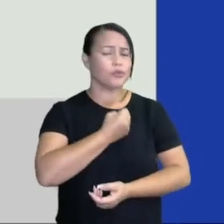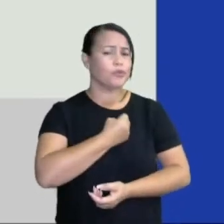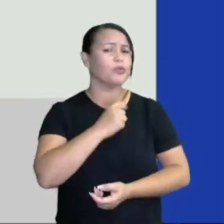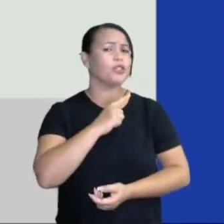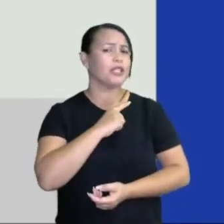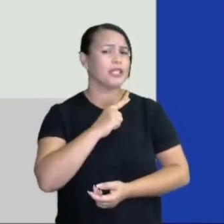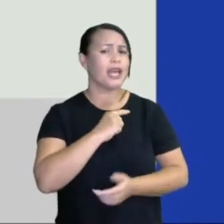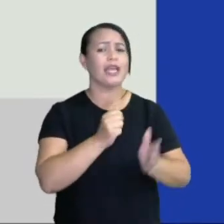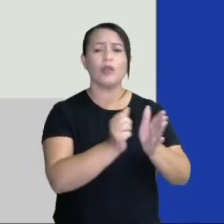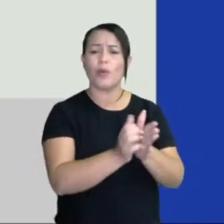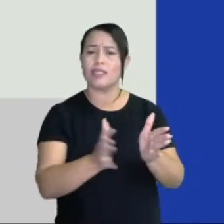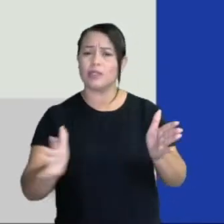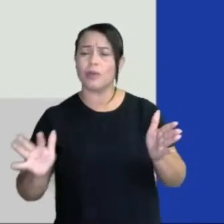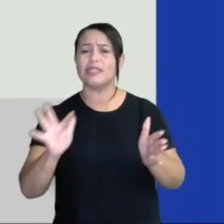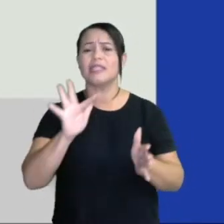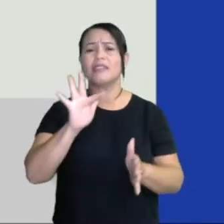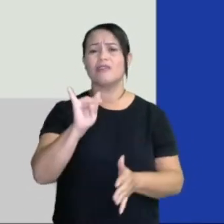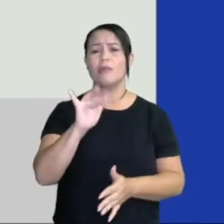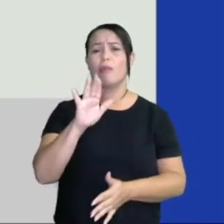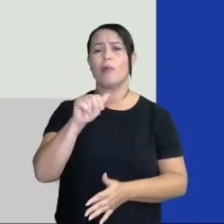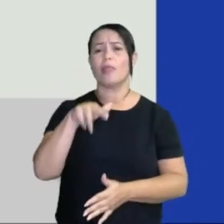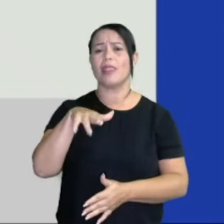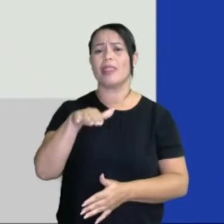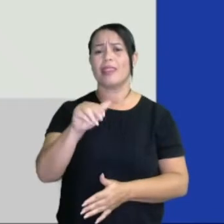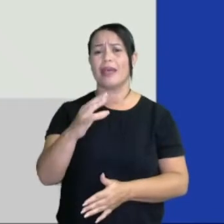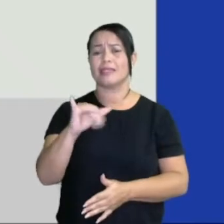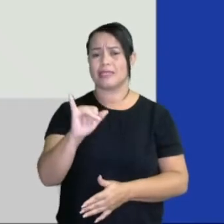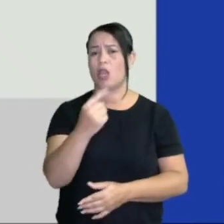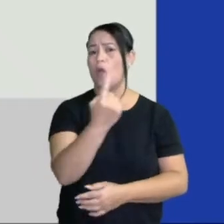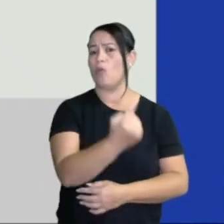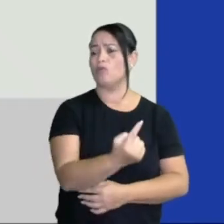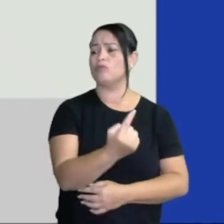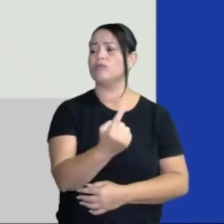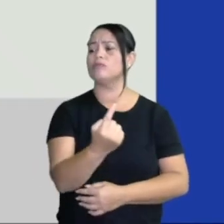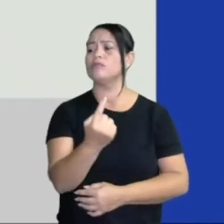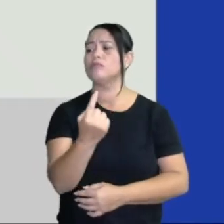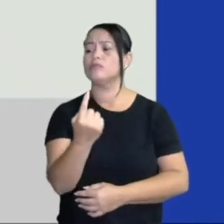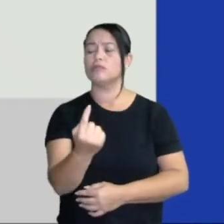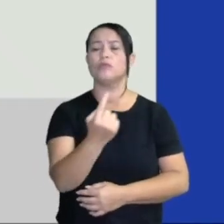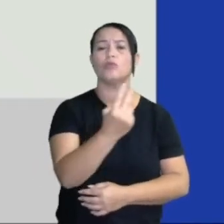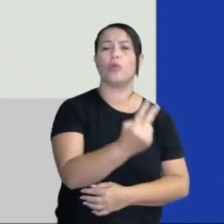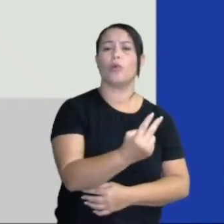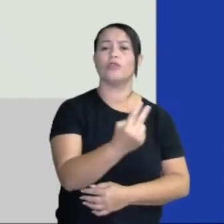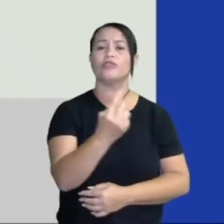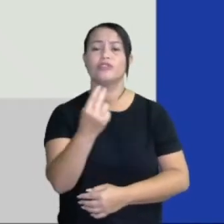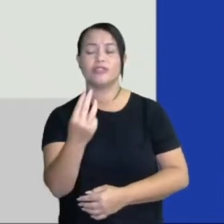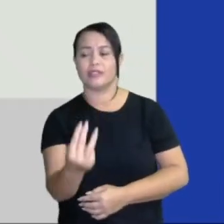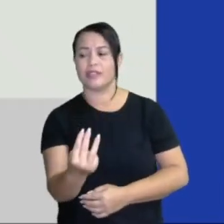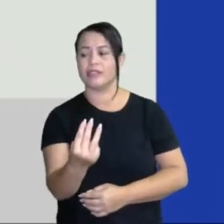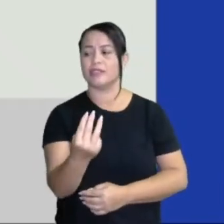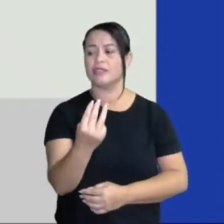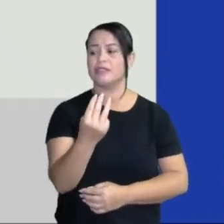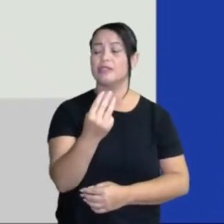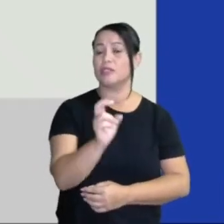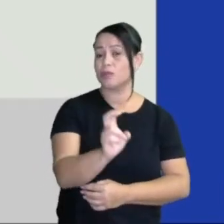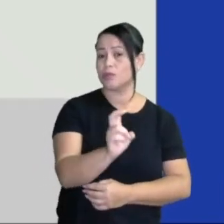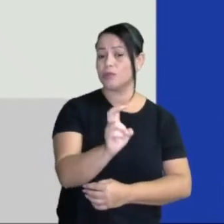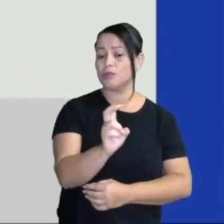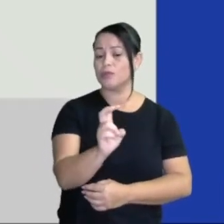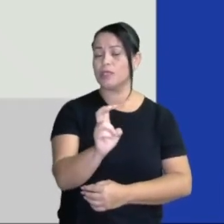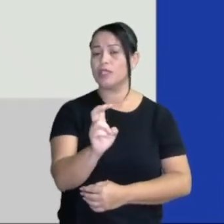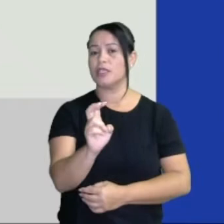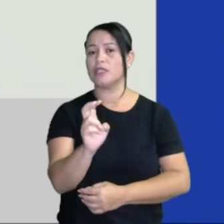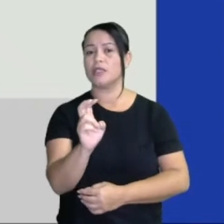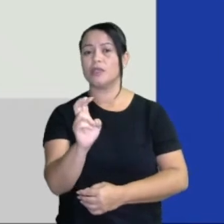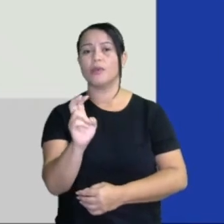compõem a sequência de Fibonacci, que são 1, 1, 2, 3,